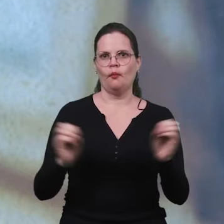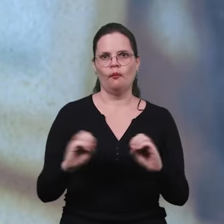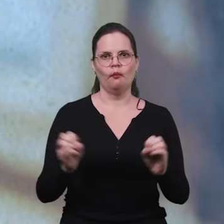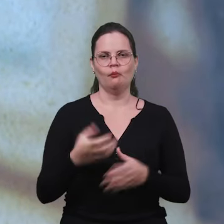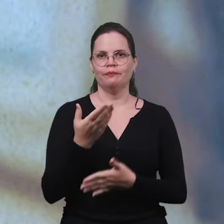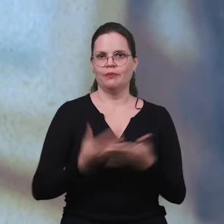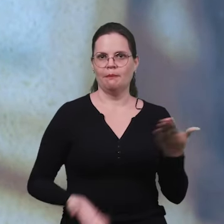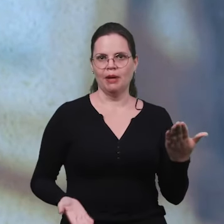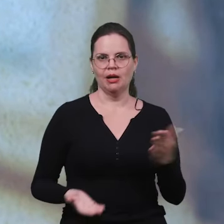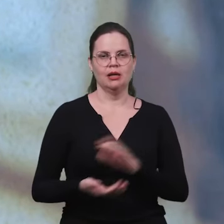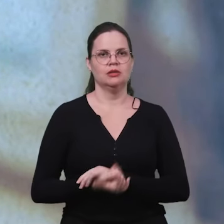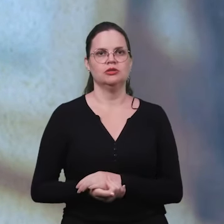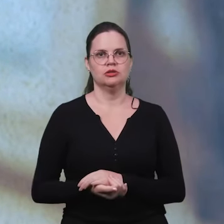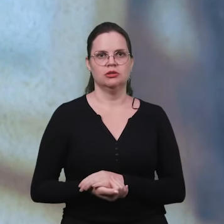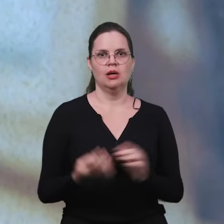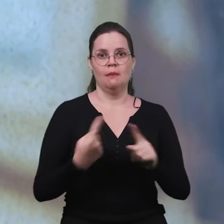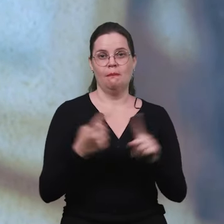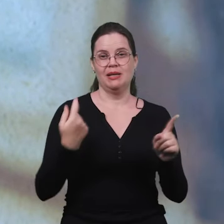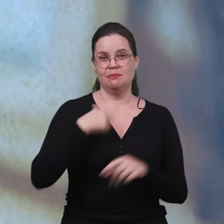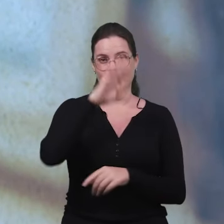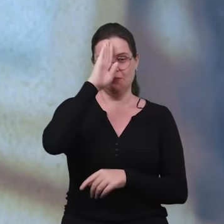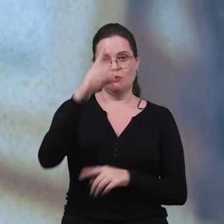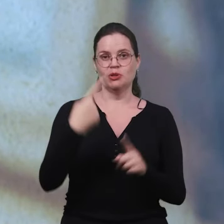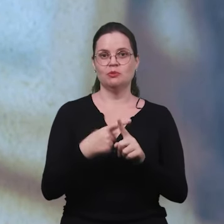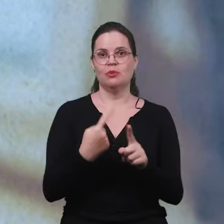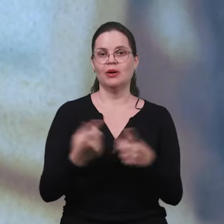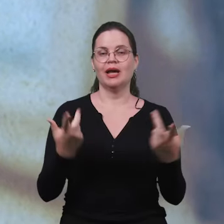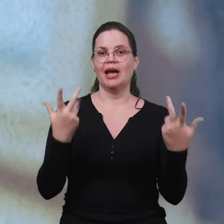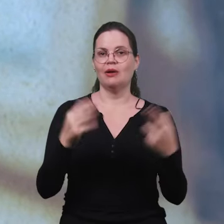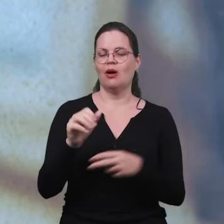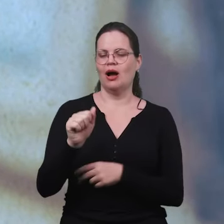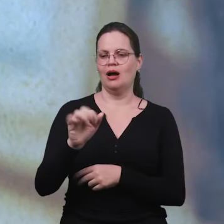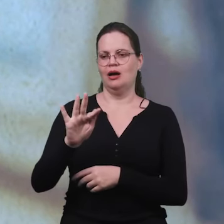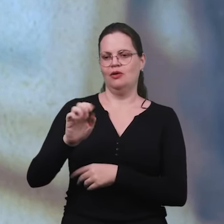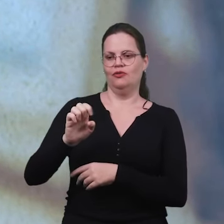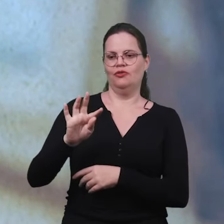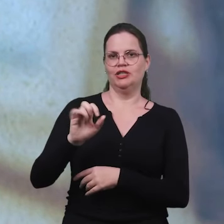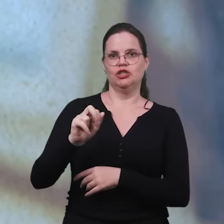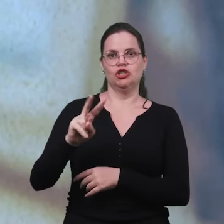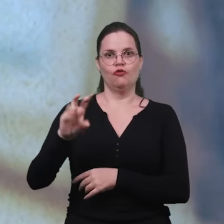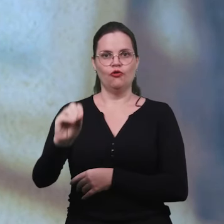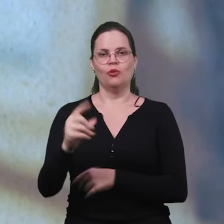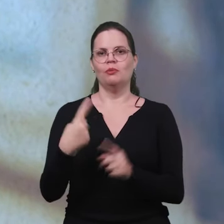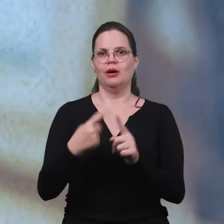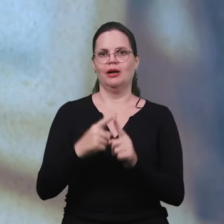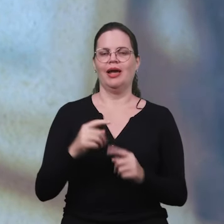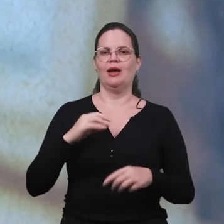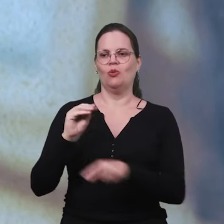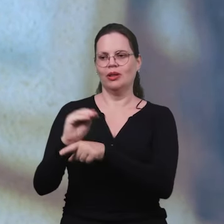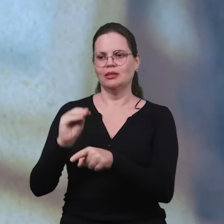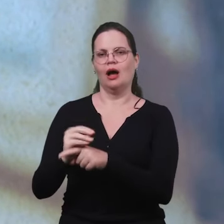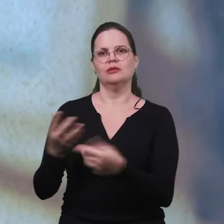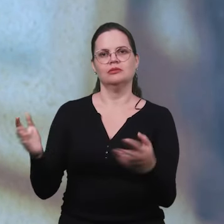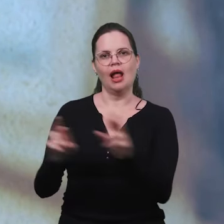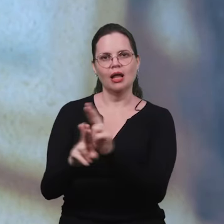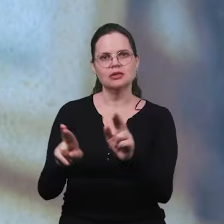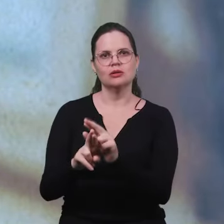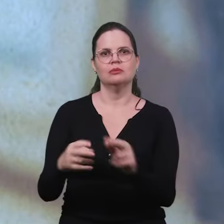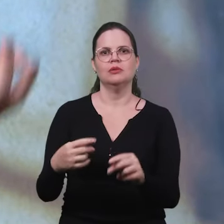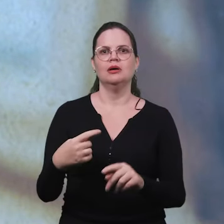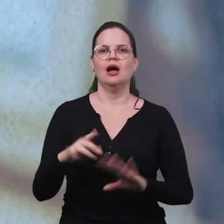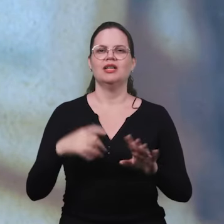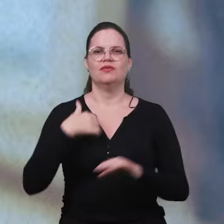né, também, mas inclusive afetivamente, é claro que de forma, né, injustificada, Sim. né, porque muitas vezes a pessoa fala assim, mas